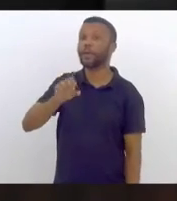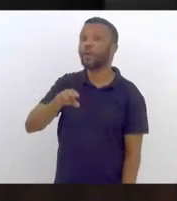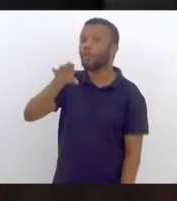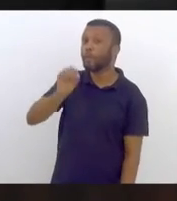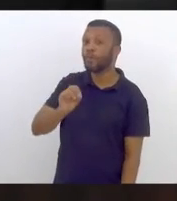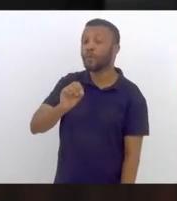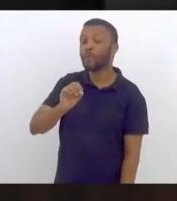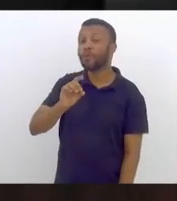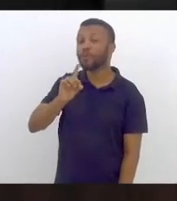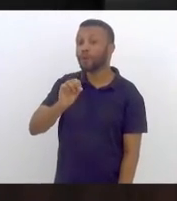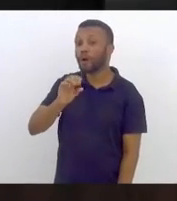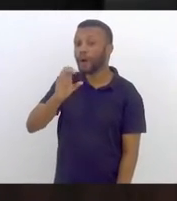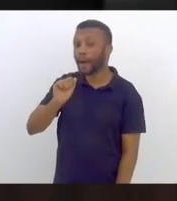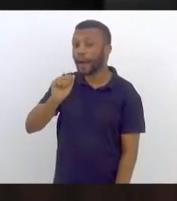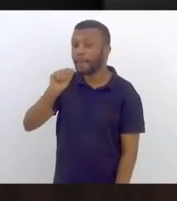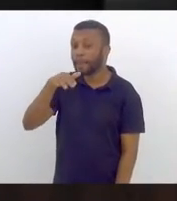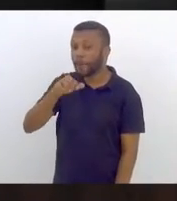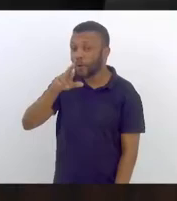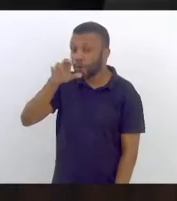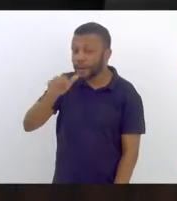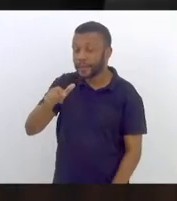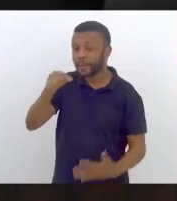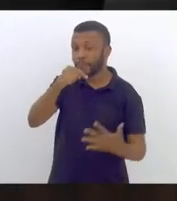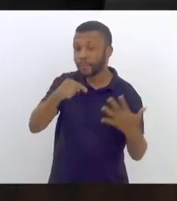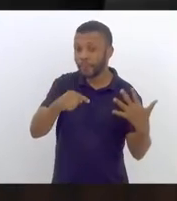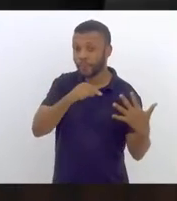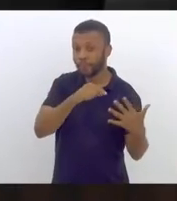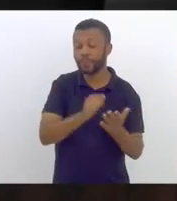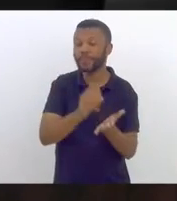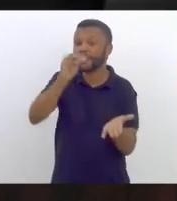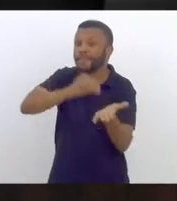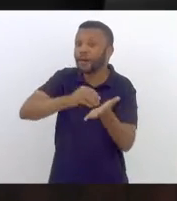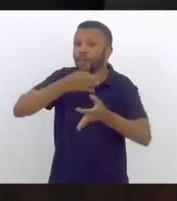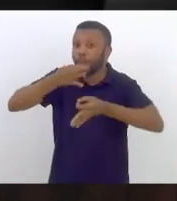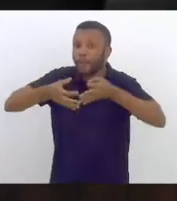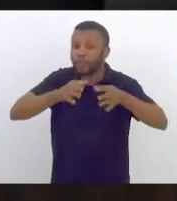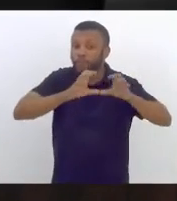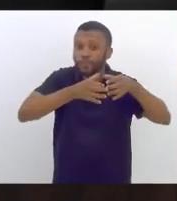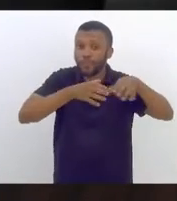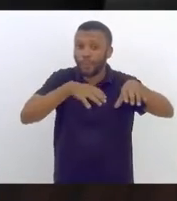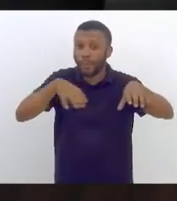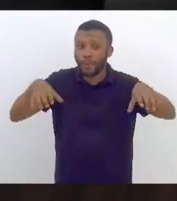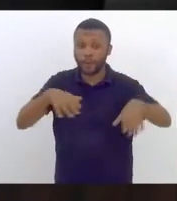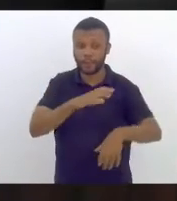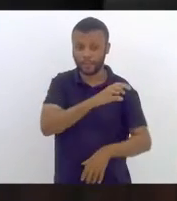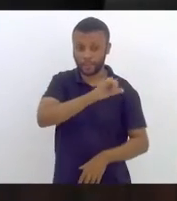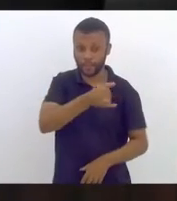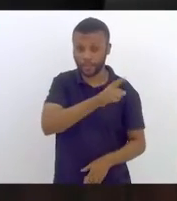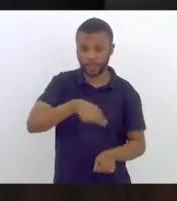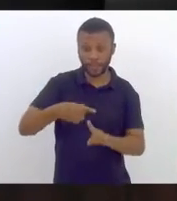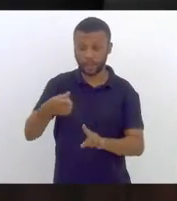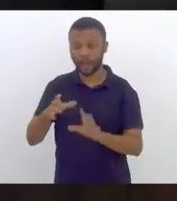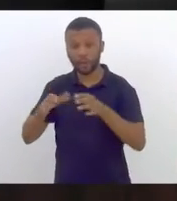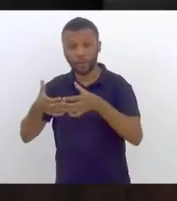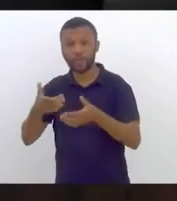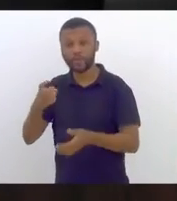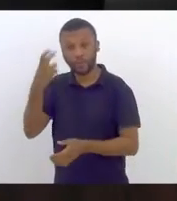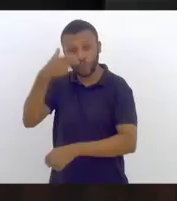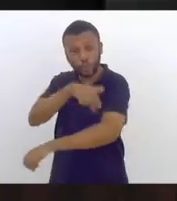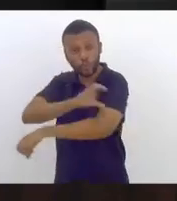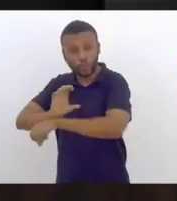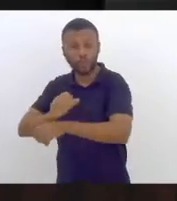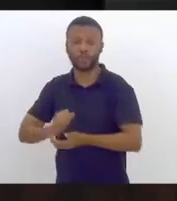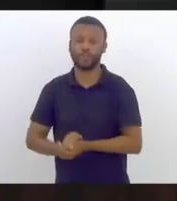providências, pendendo de pareceres das comissões de Constituição, Justiça e de Cultura. Para emitir parecer pela Comissão de Constituição e